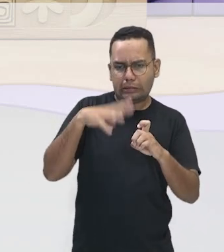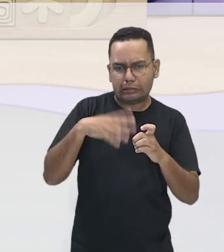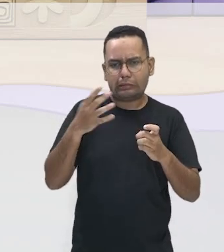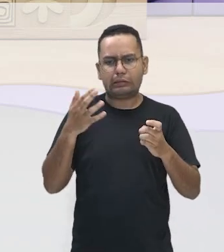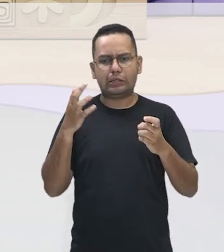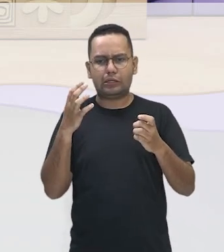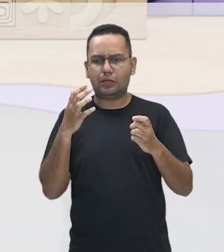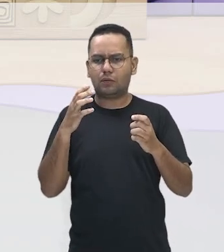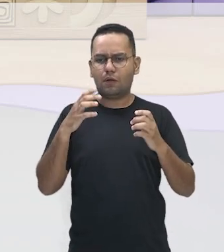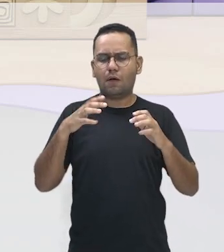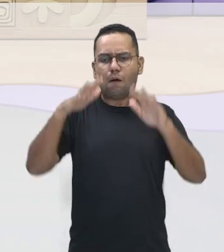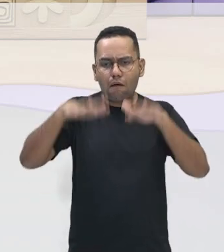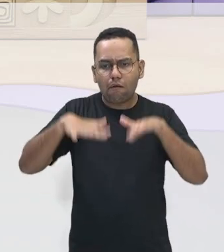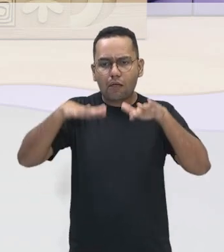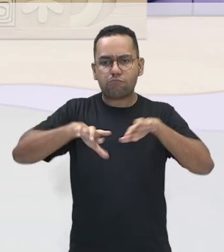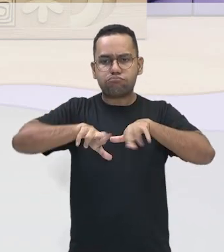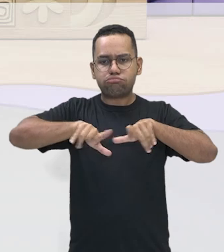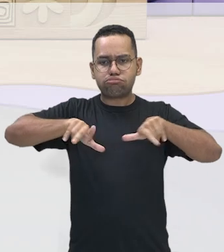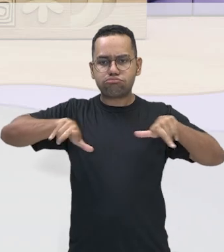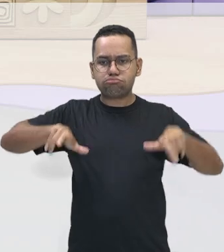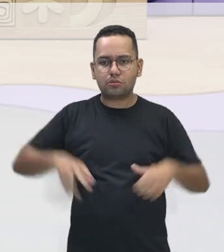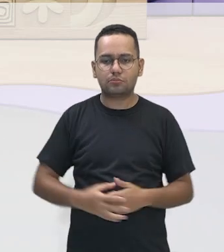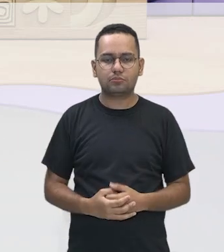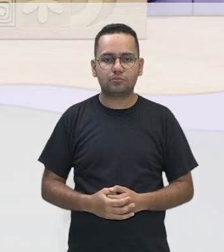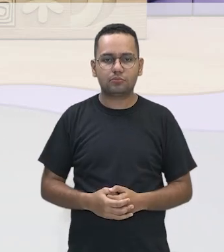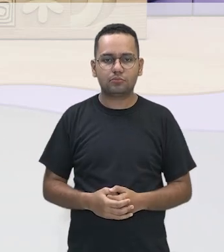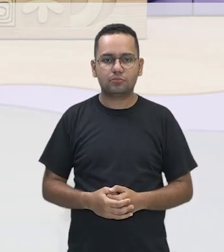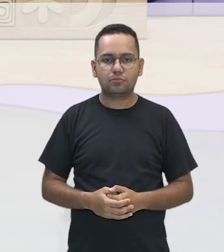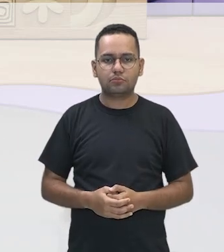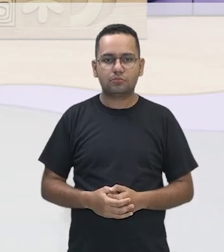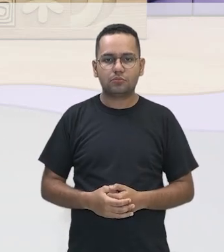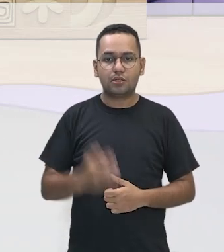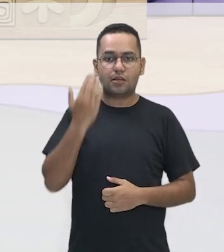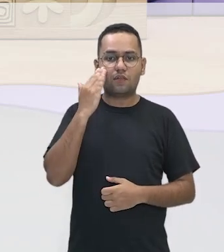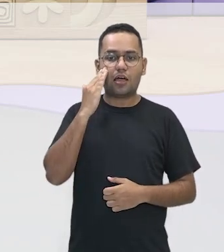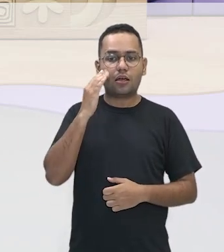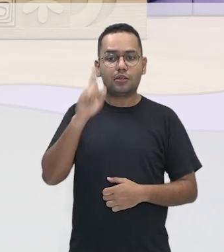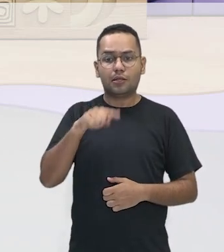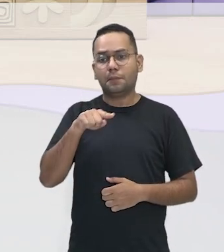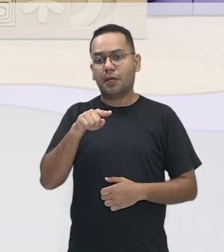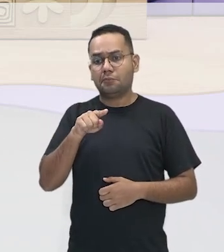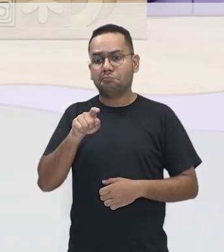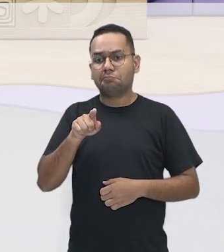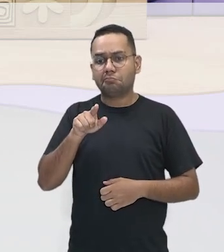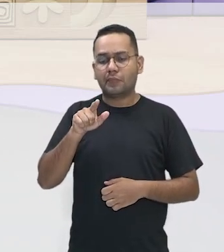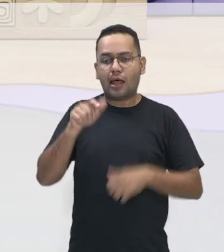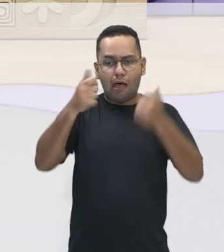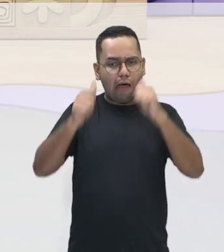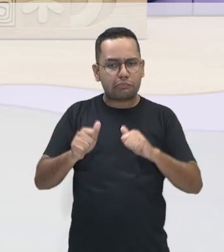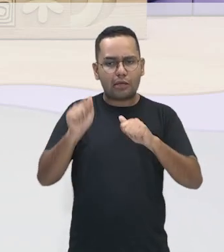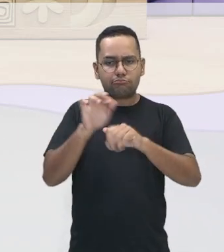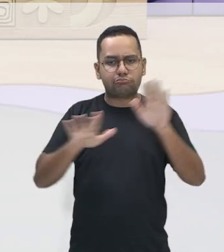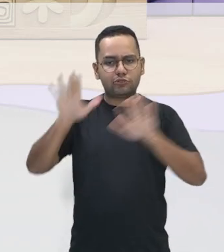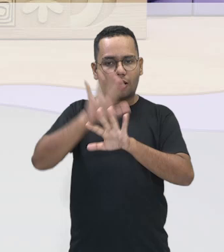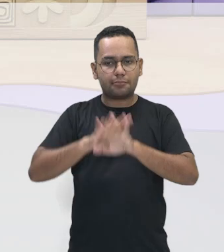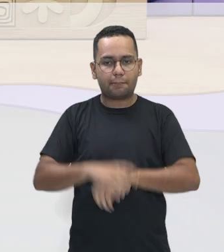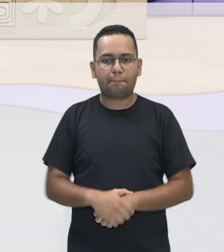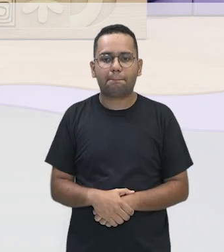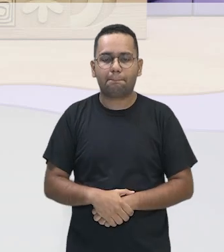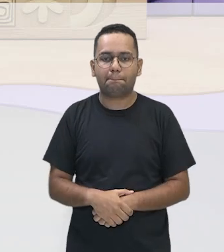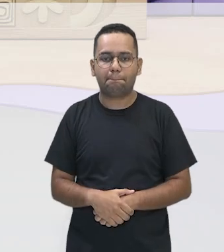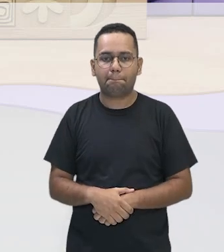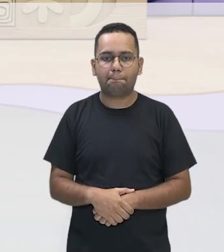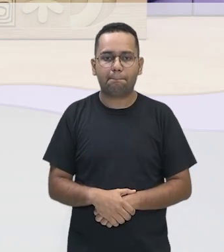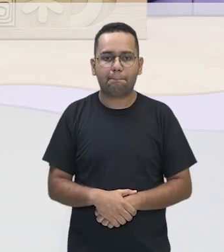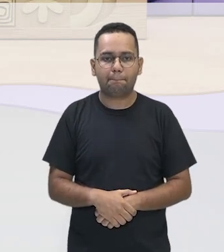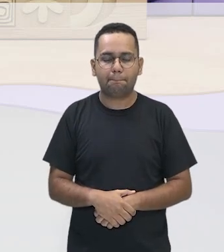vai também interpretar isso a partir da sua cosmologia também, ok? Nós agora vamos dar um outro passo,